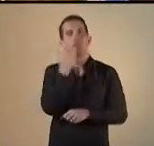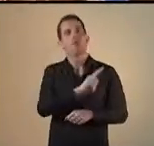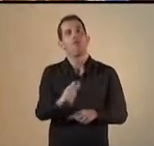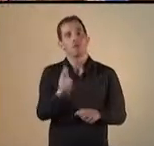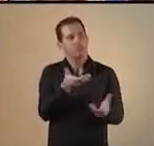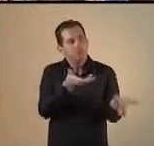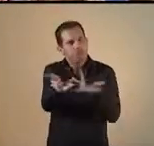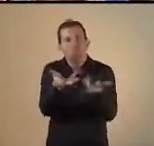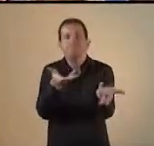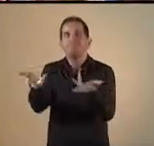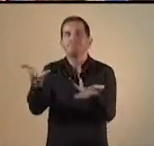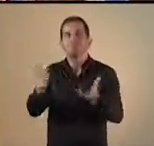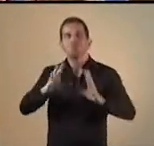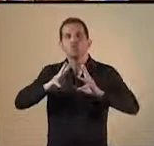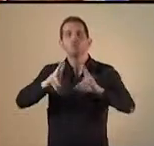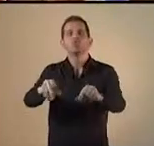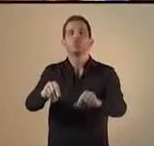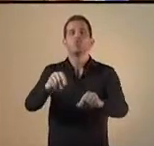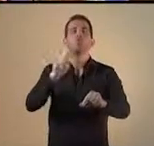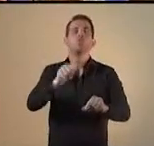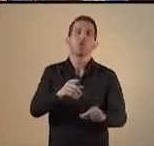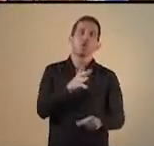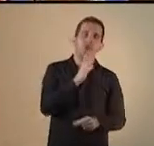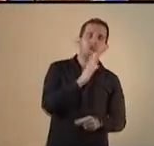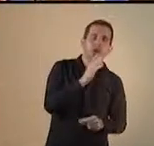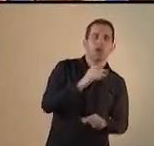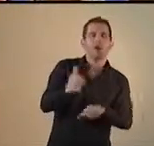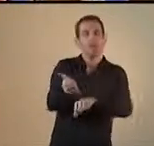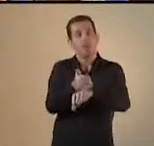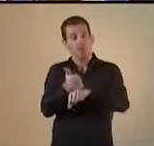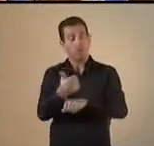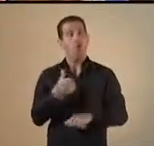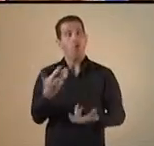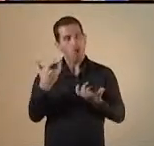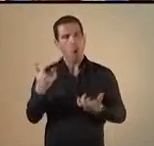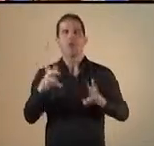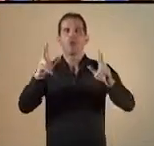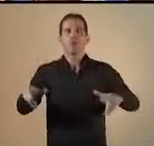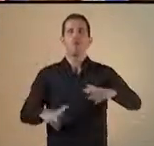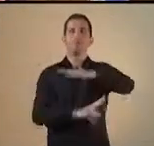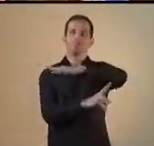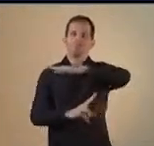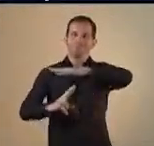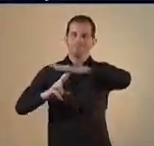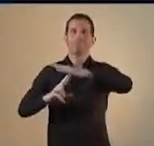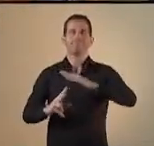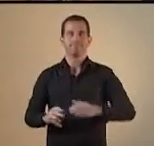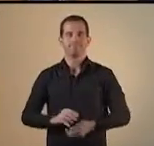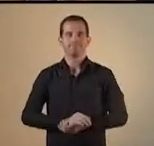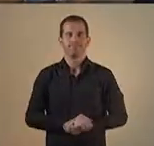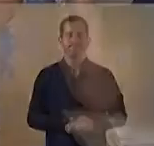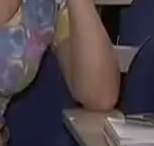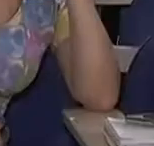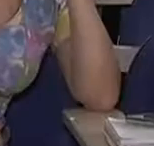do conhecimento, na área profissional. Então, eu quero ser esse elo de ligação entre a sociedade e o surdo.